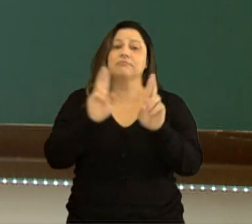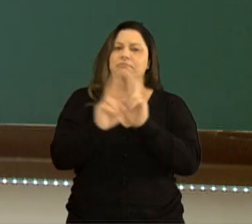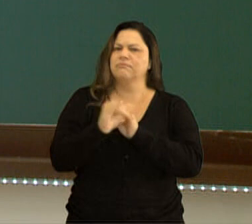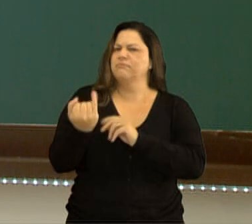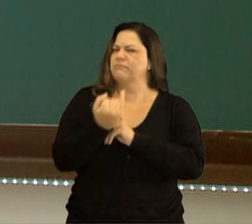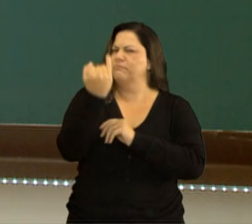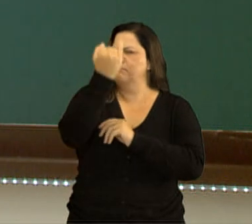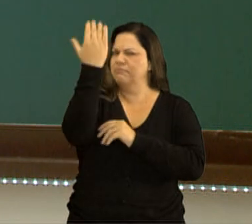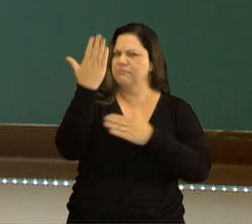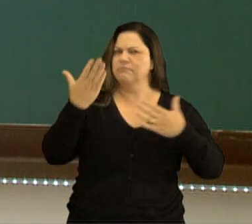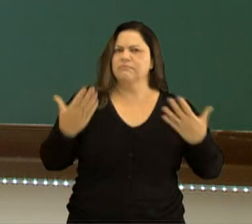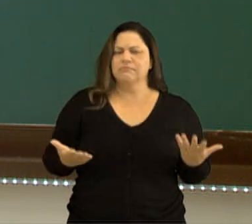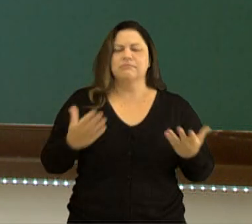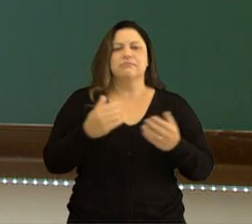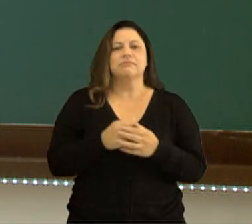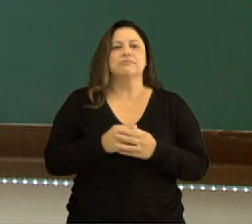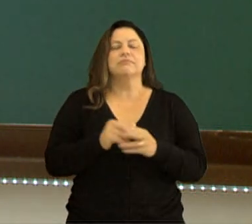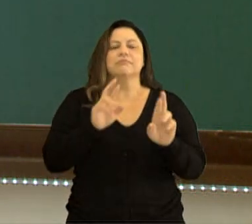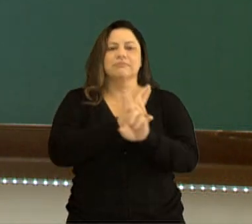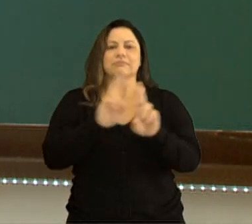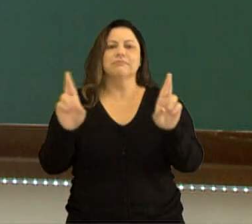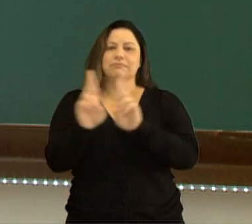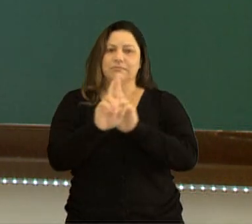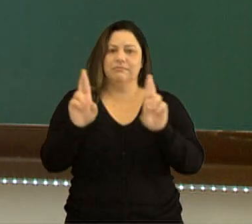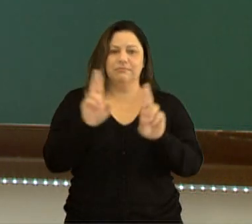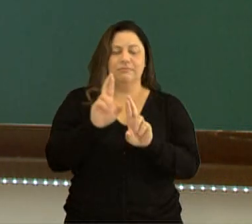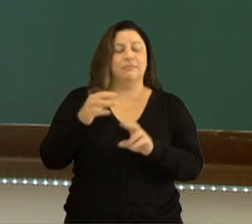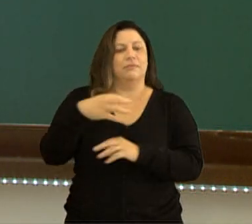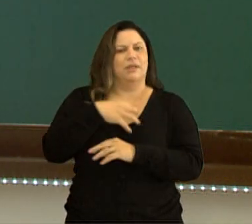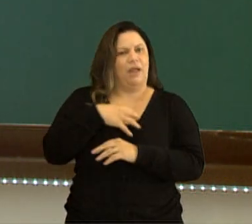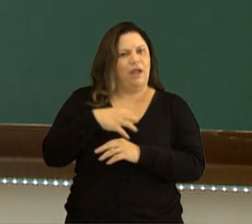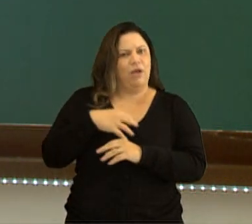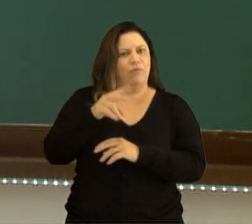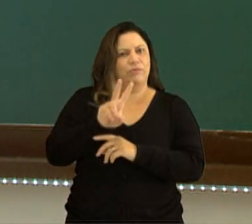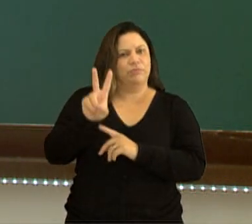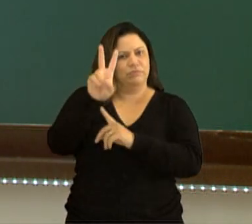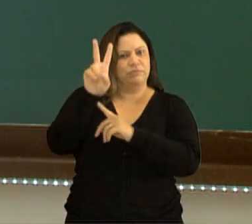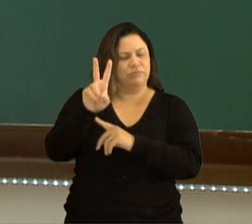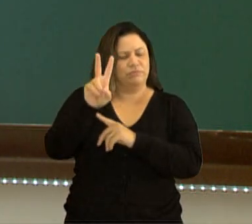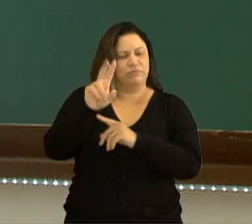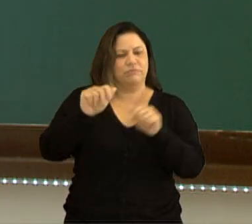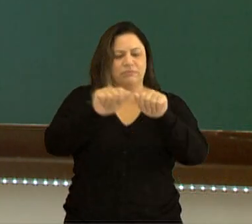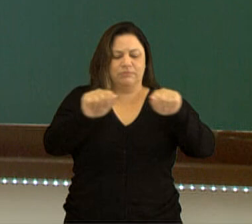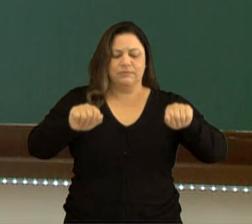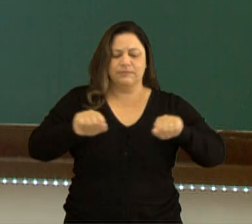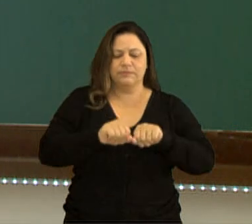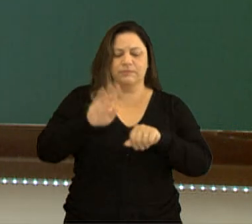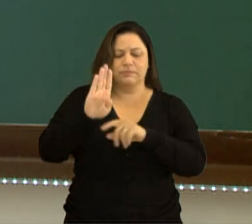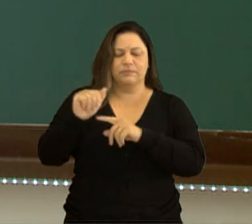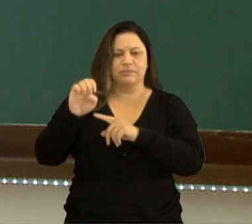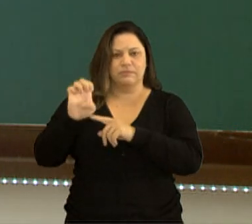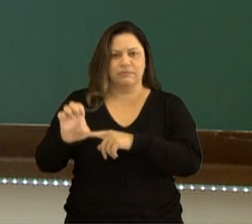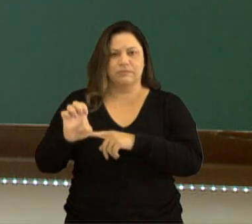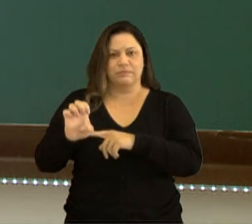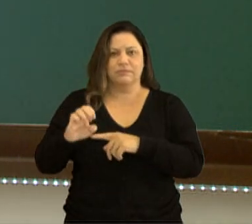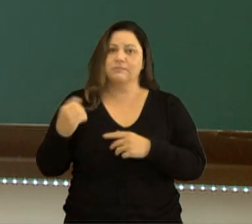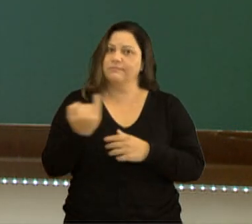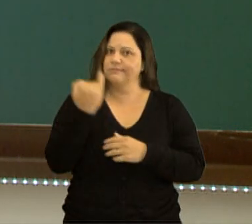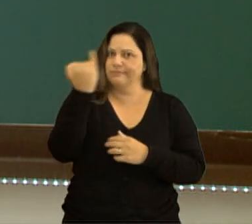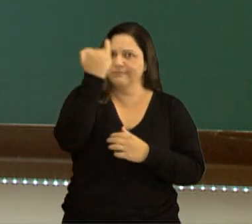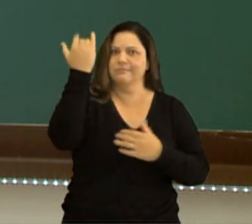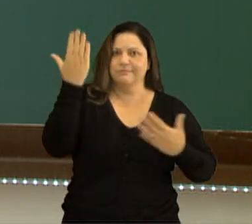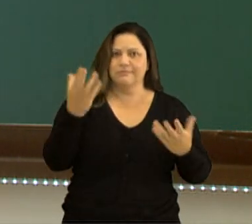importante. E a gente já faz uma relação entre a fórmula do volume e com a área da base. Então, extremamente importante, tem uma